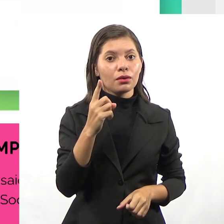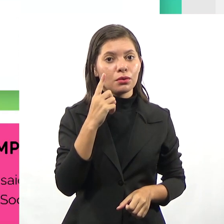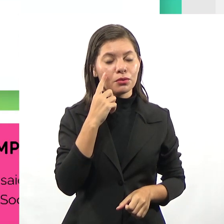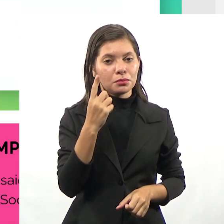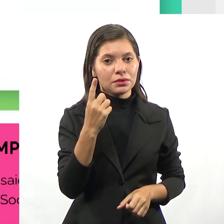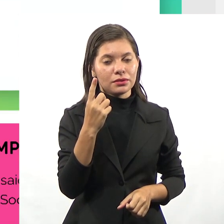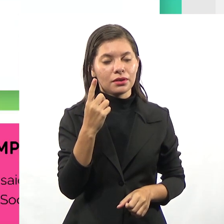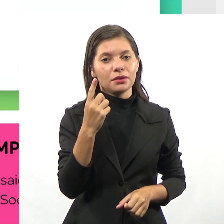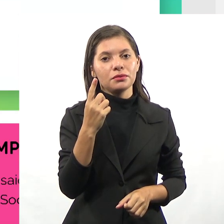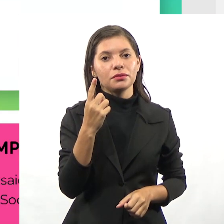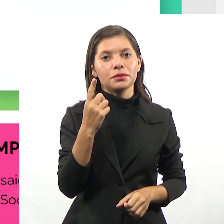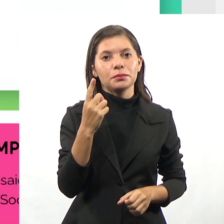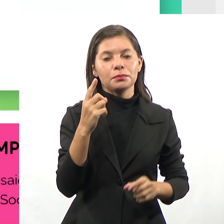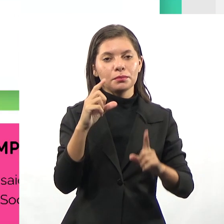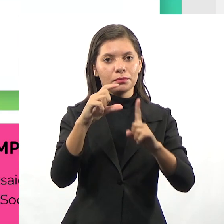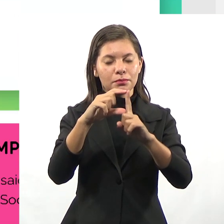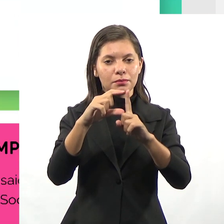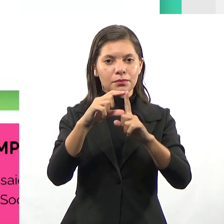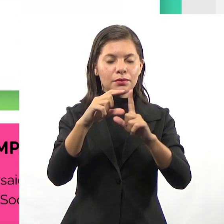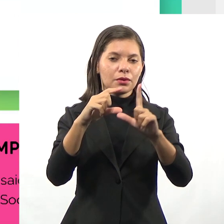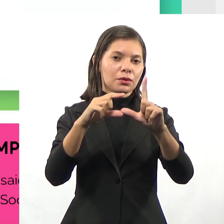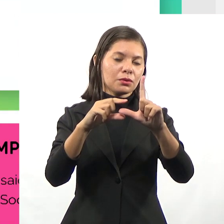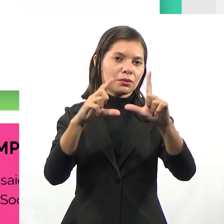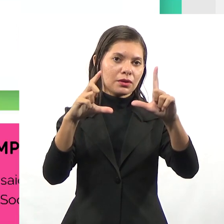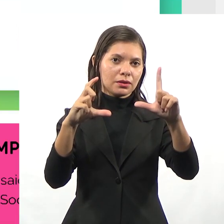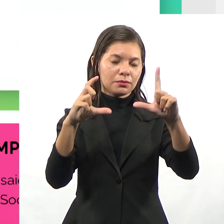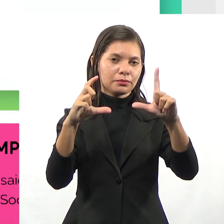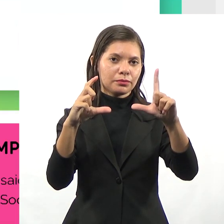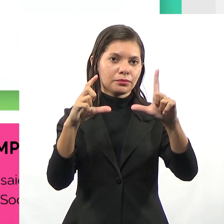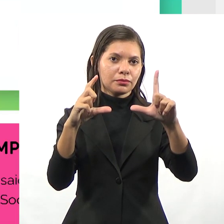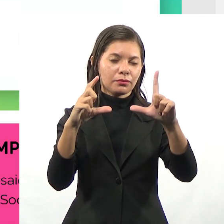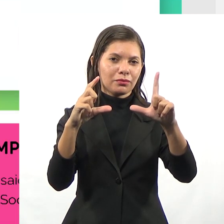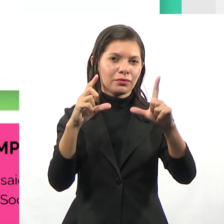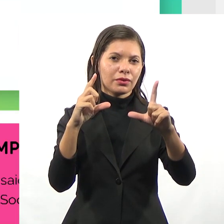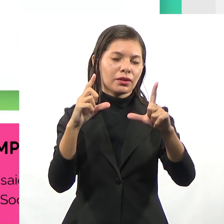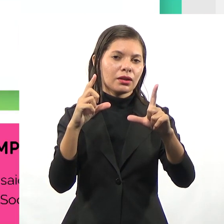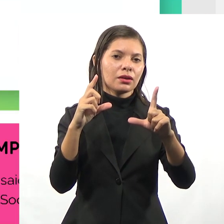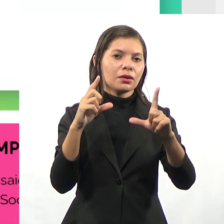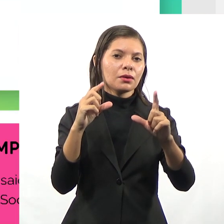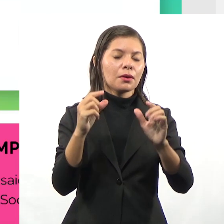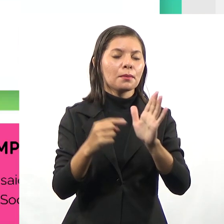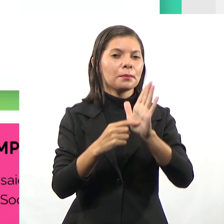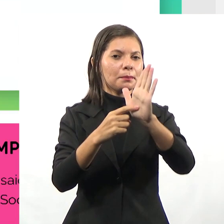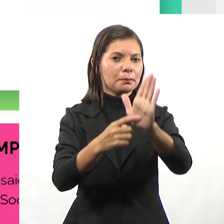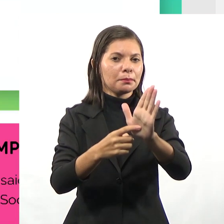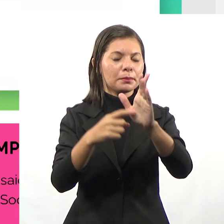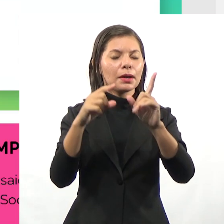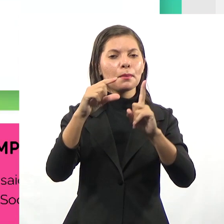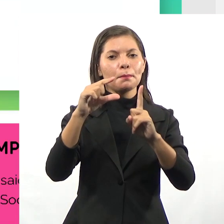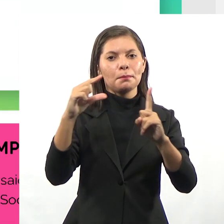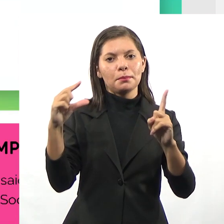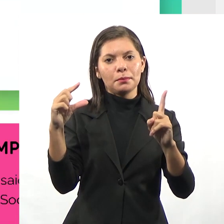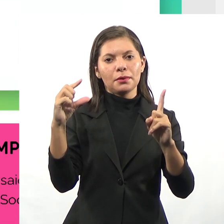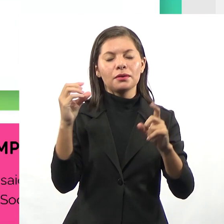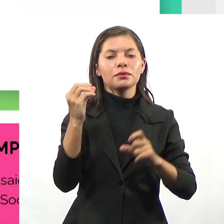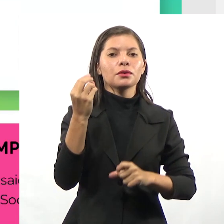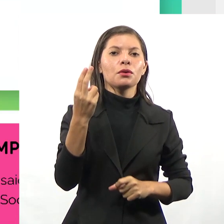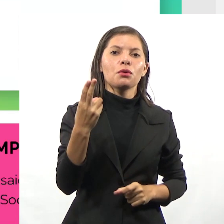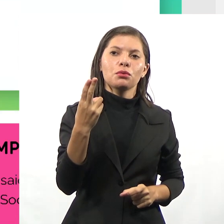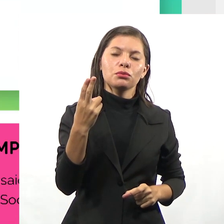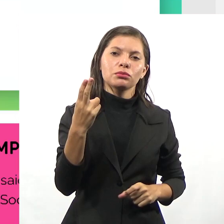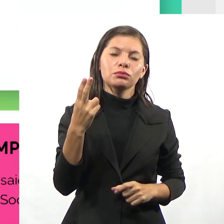português, e observe que eu coloquei em caixa alta, porque eu vou fazer dessa forma lá no navegador, eu estou dizendo, pode aparecer esse